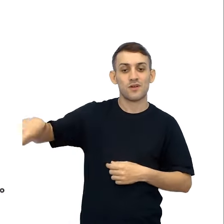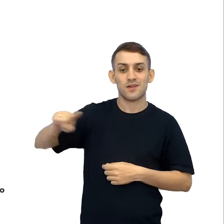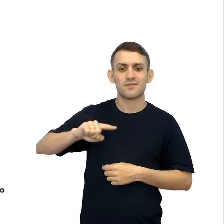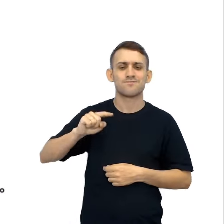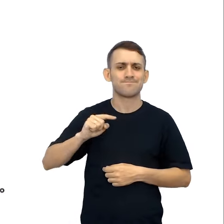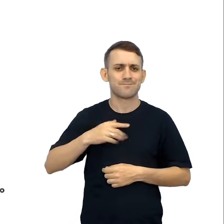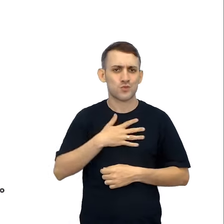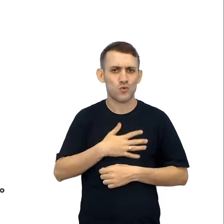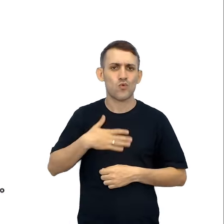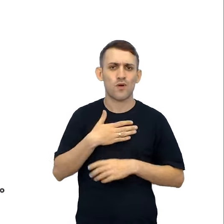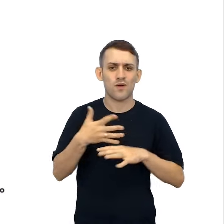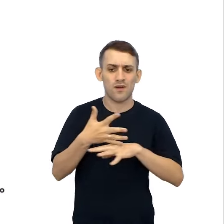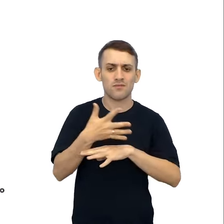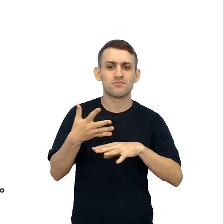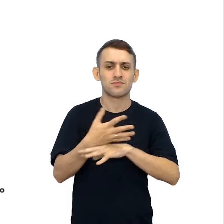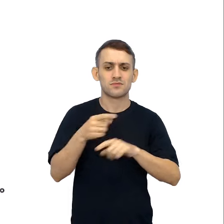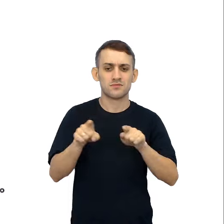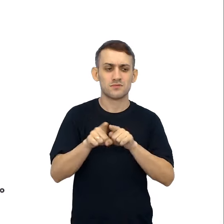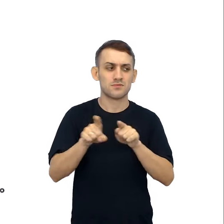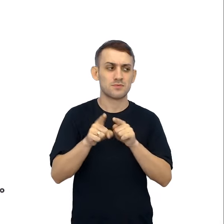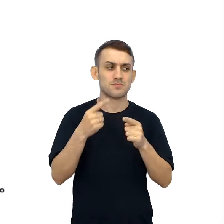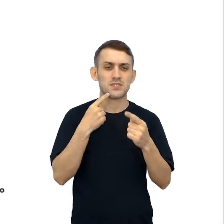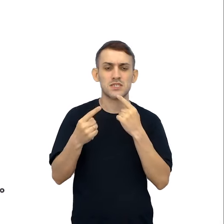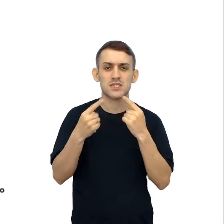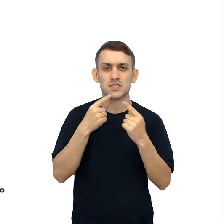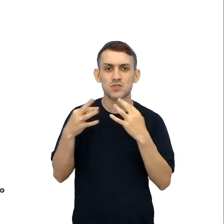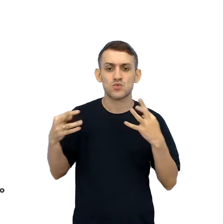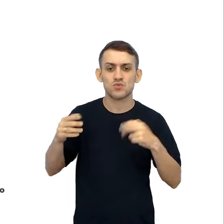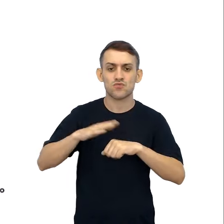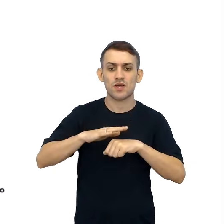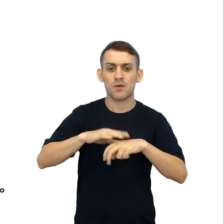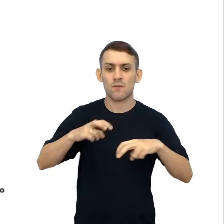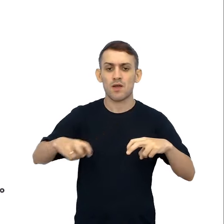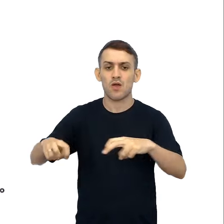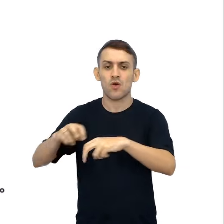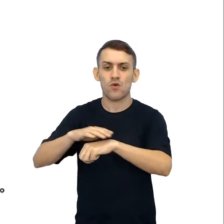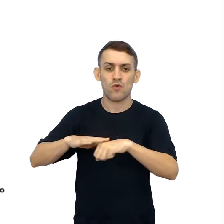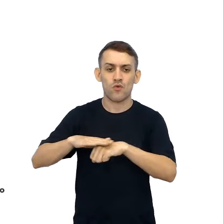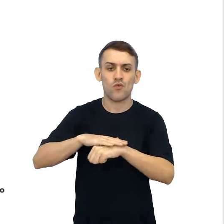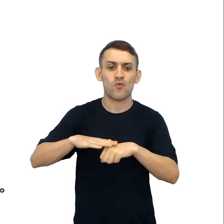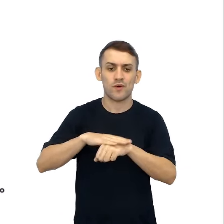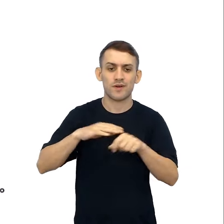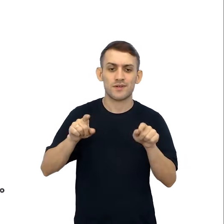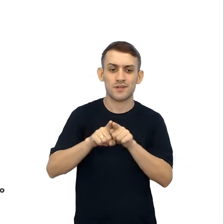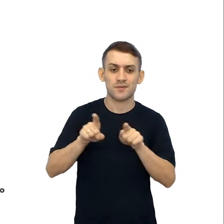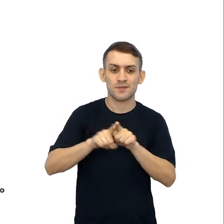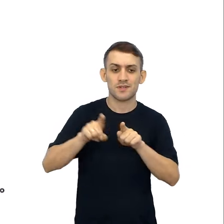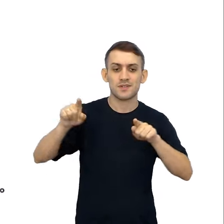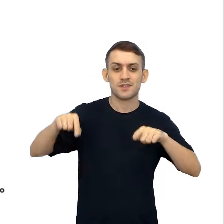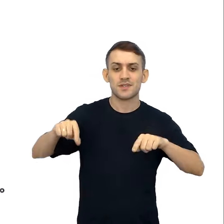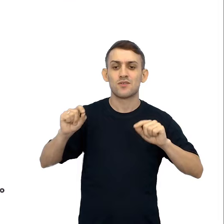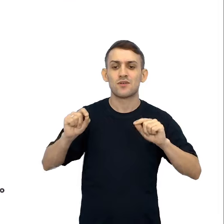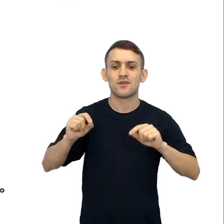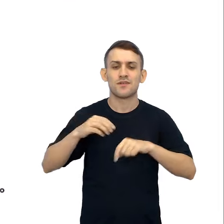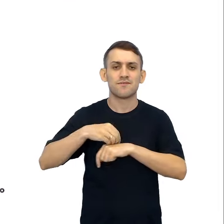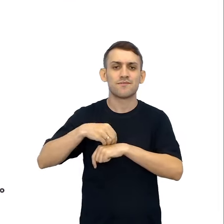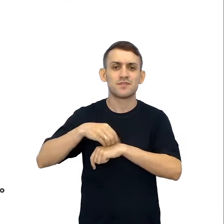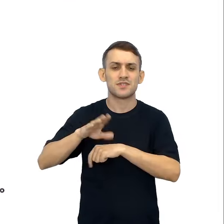de participar, né, de discutir, fazerem uma roda de conversa, e aí também orientar quais